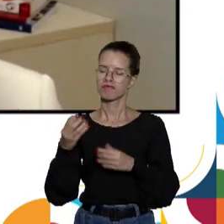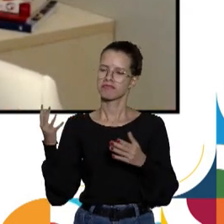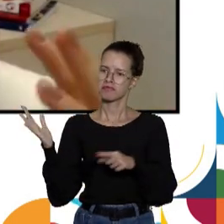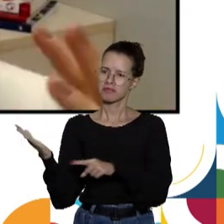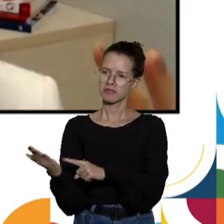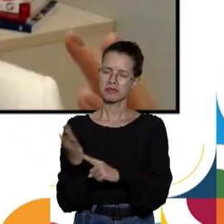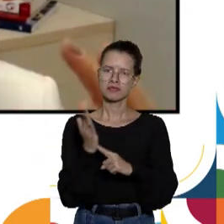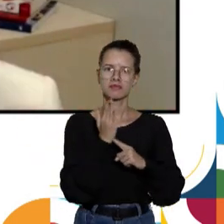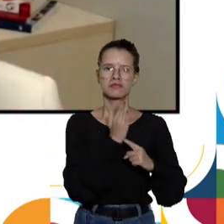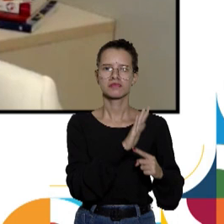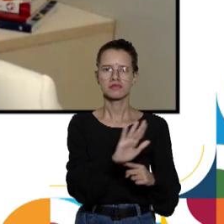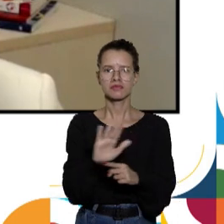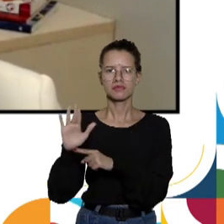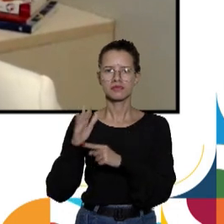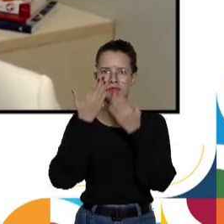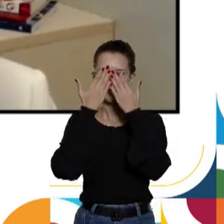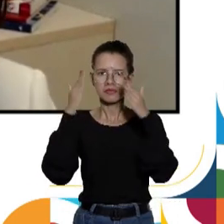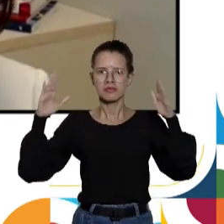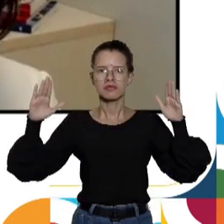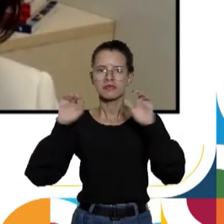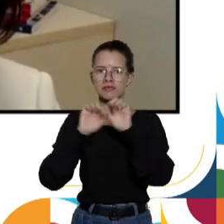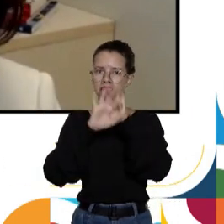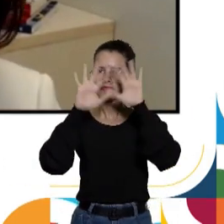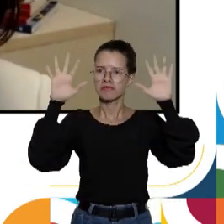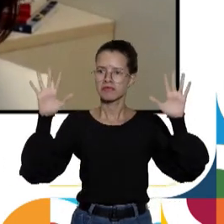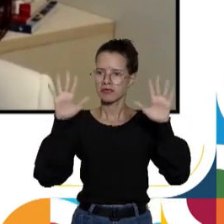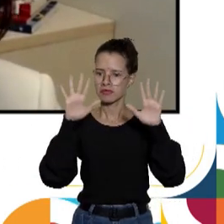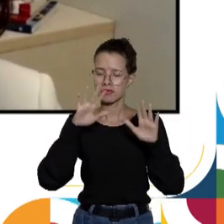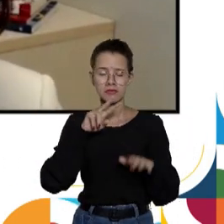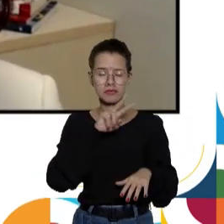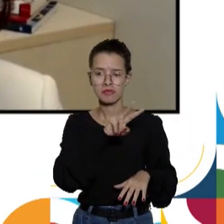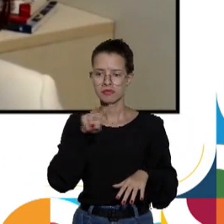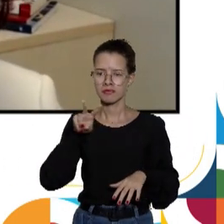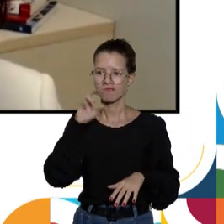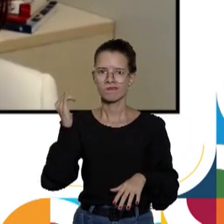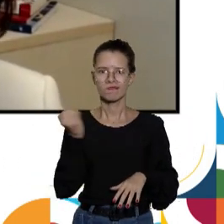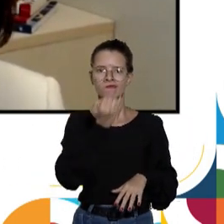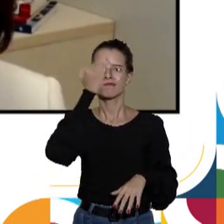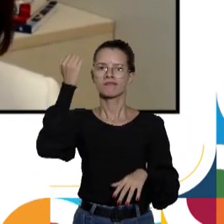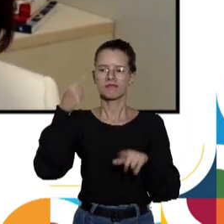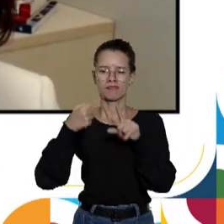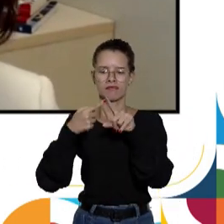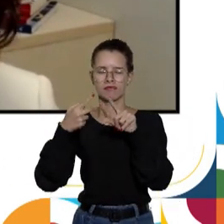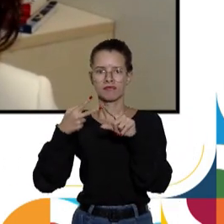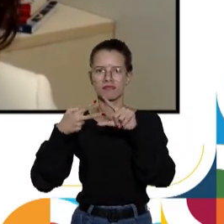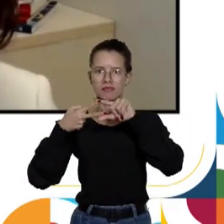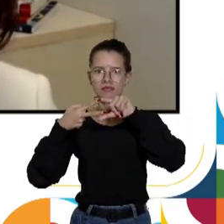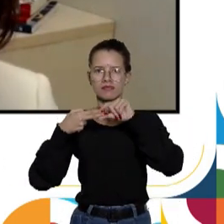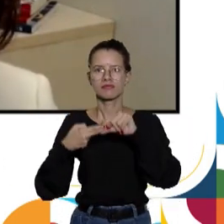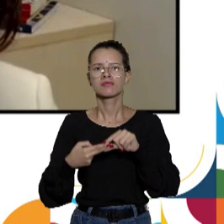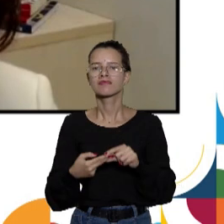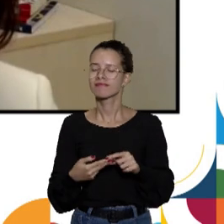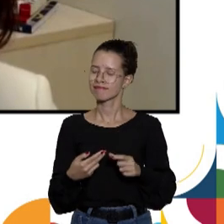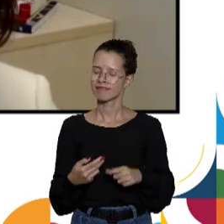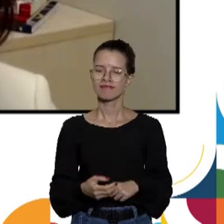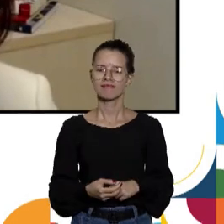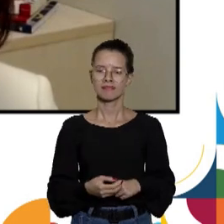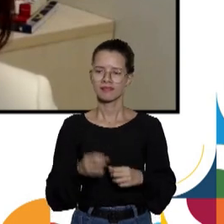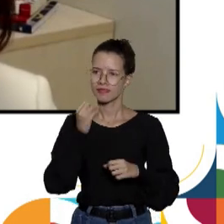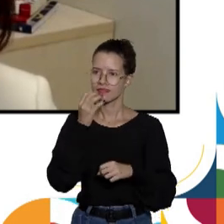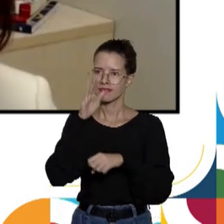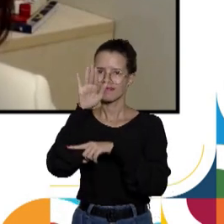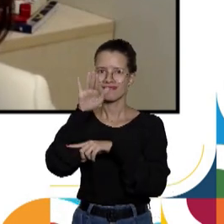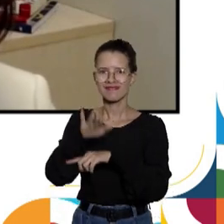ressaltou que a proposta do seminário é estimular a adoção de boas práticas para a promoção da sustentabilidade